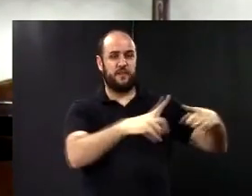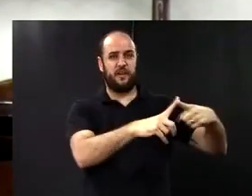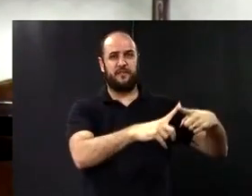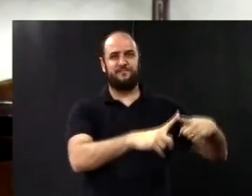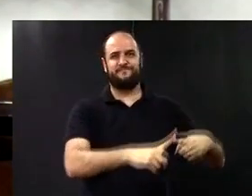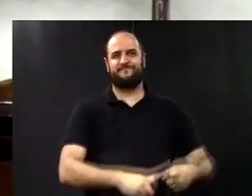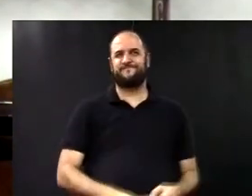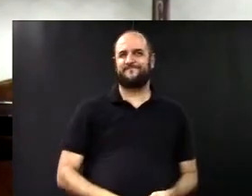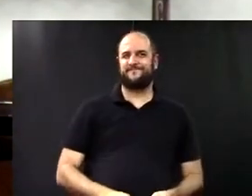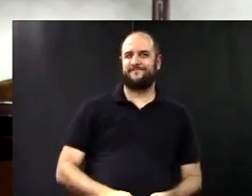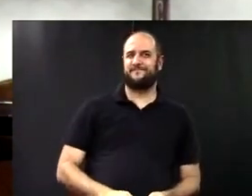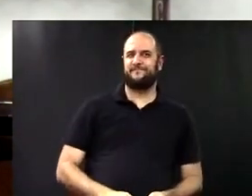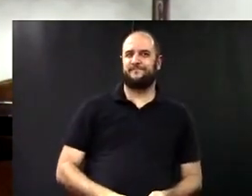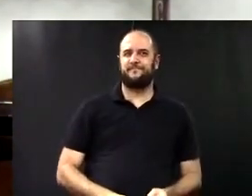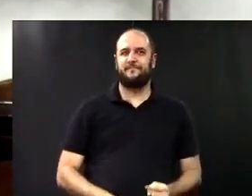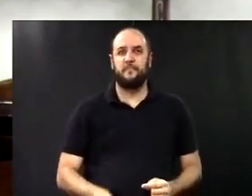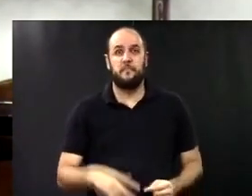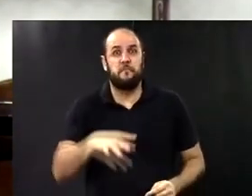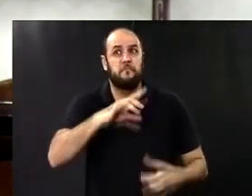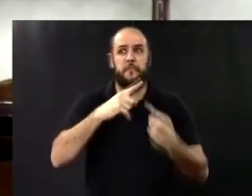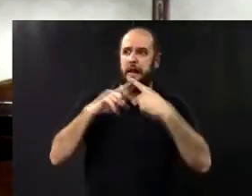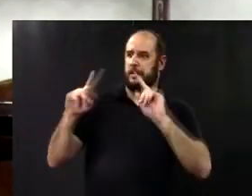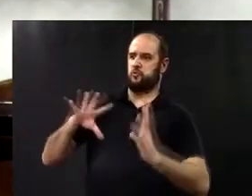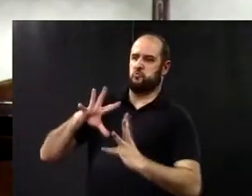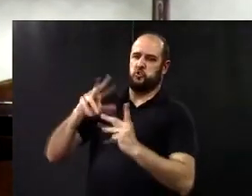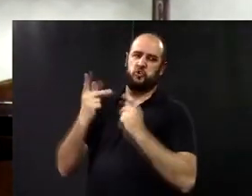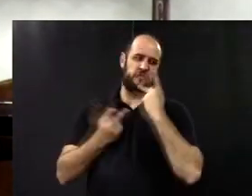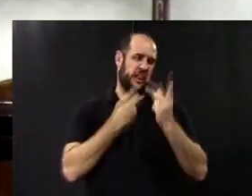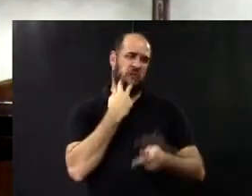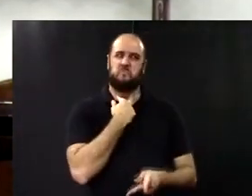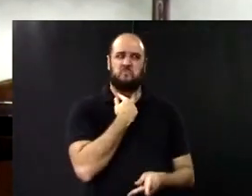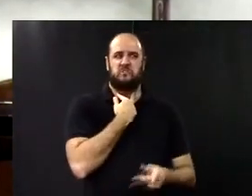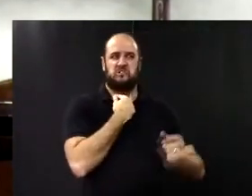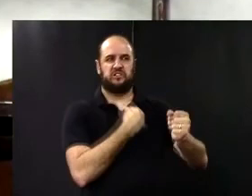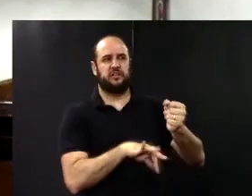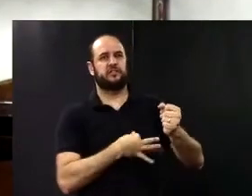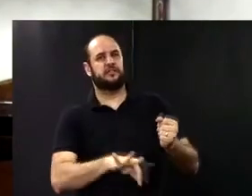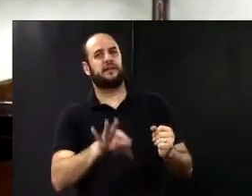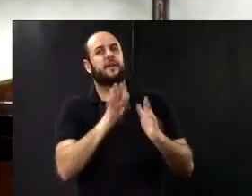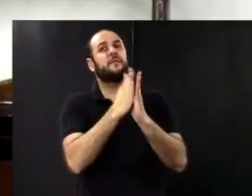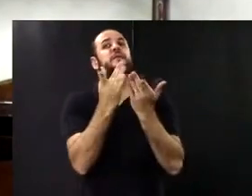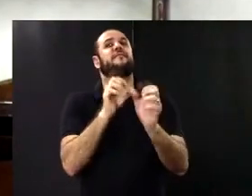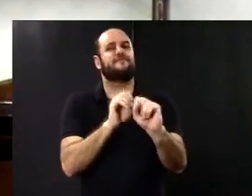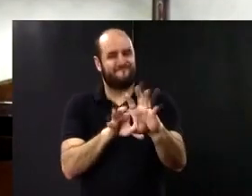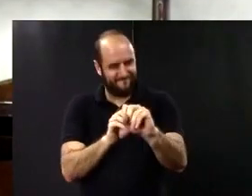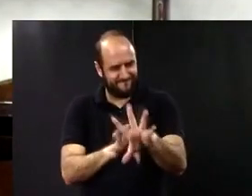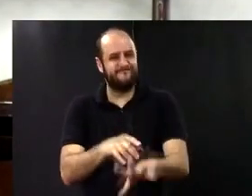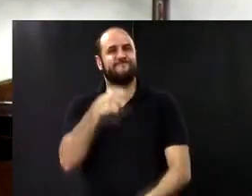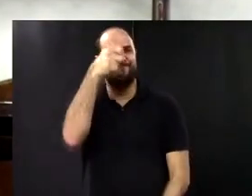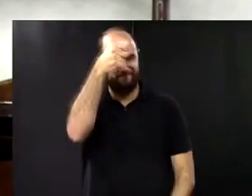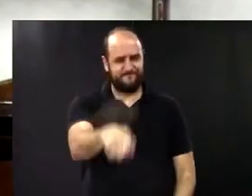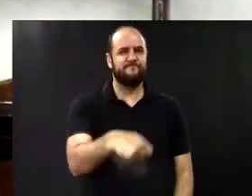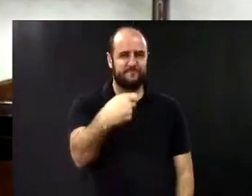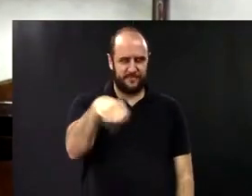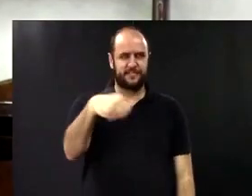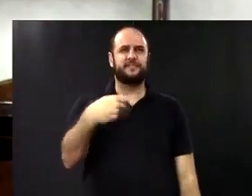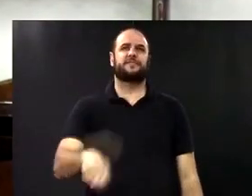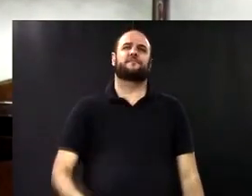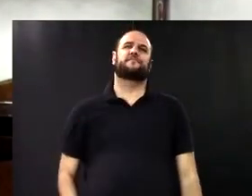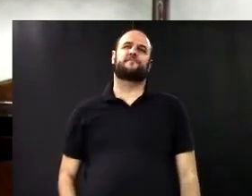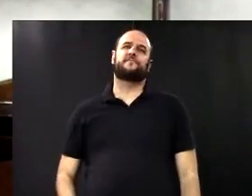O mundo diz, não use a vara para corrigir os seus filhos, mas a Bíblia diz, use se for necessário,